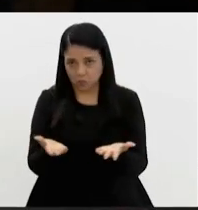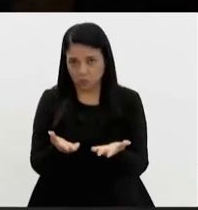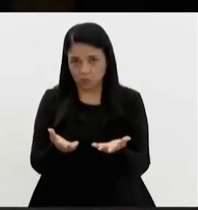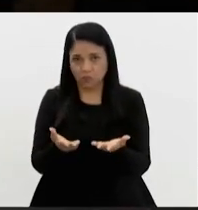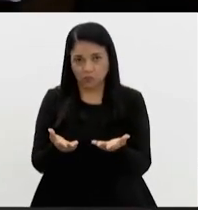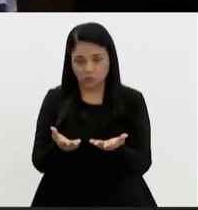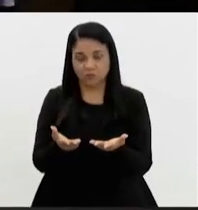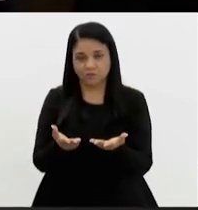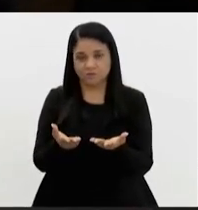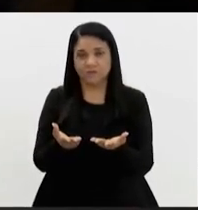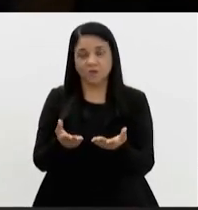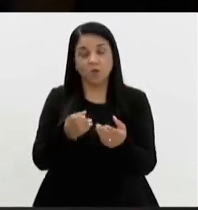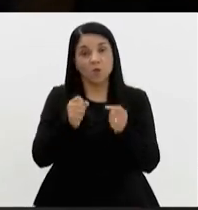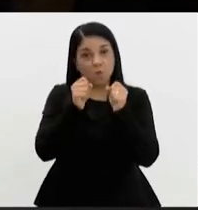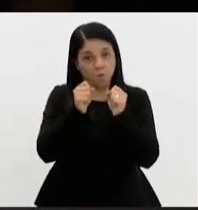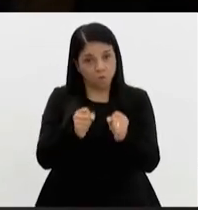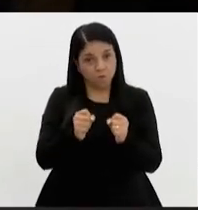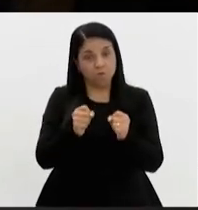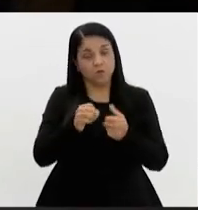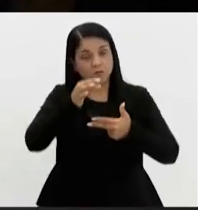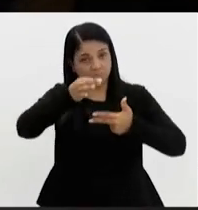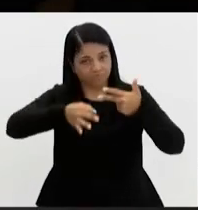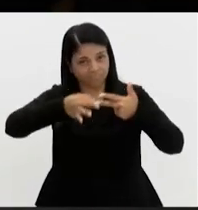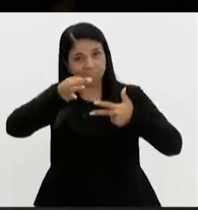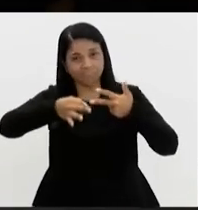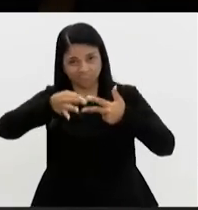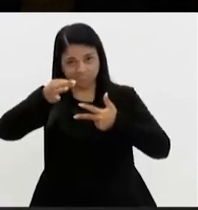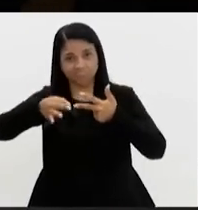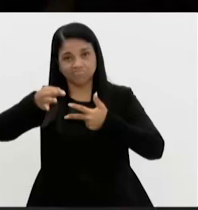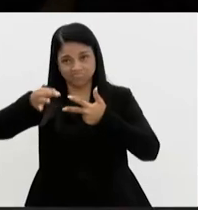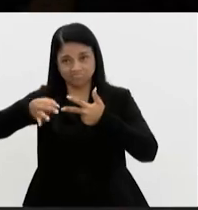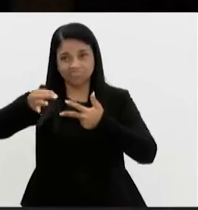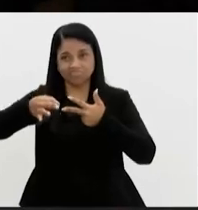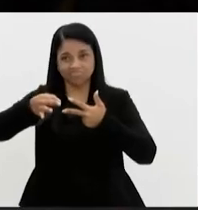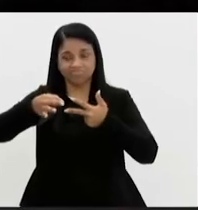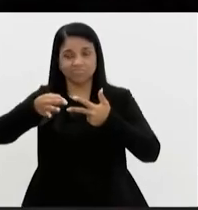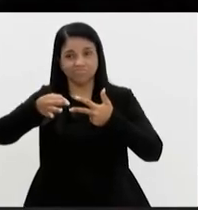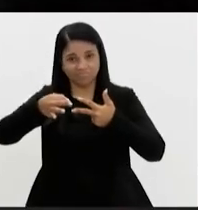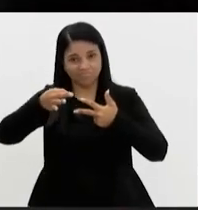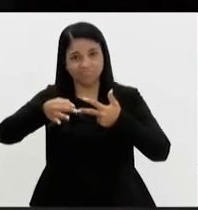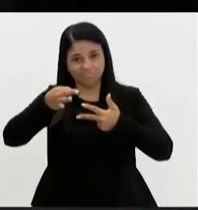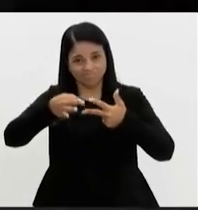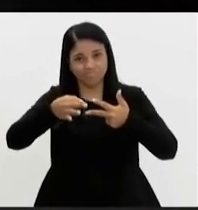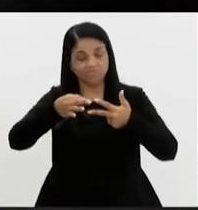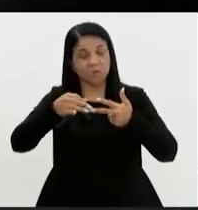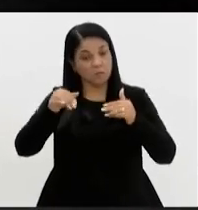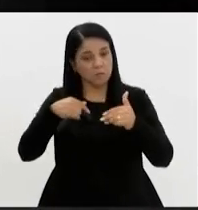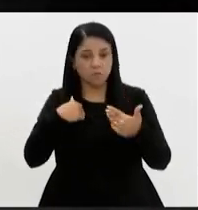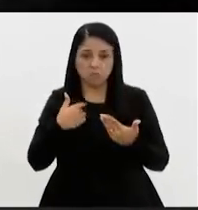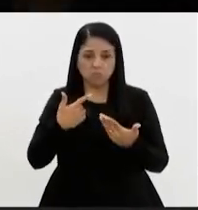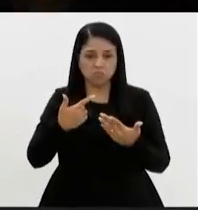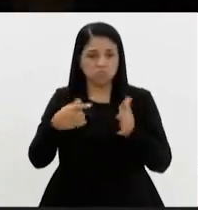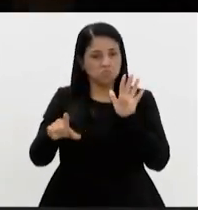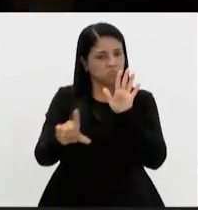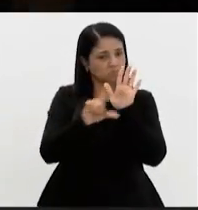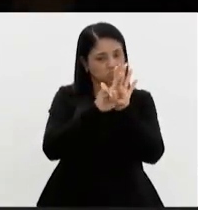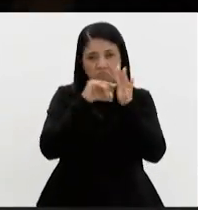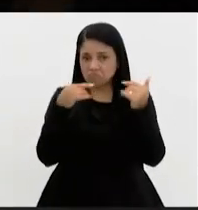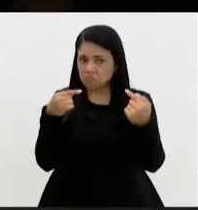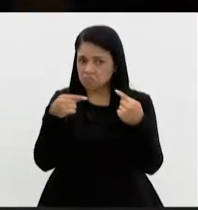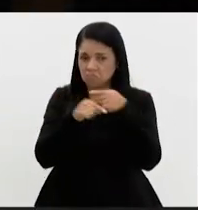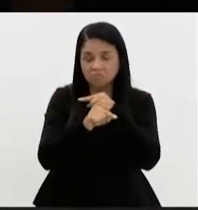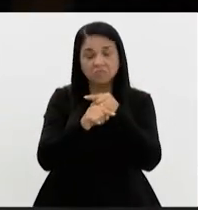dorsal do Poder Judiciário a possibilidade de poder declarar desconformidade de uma lei frente